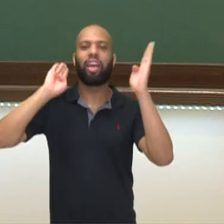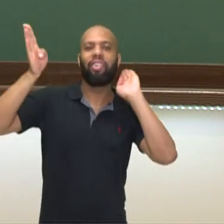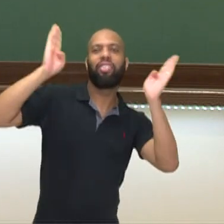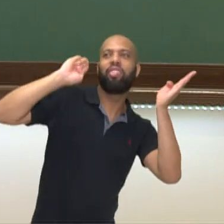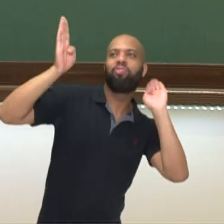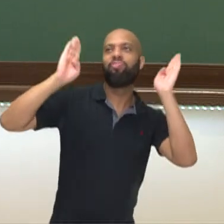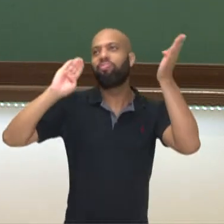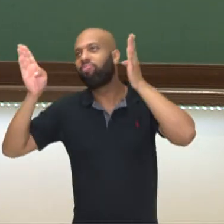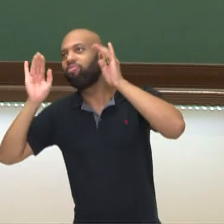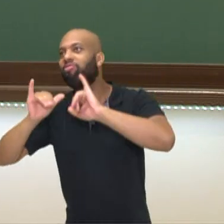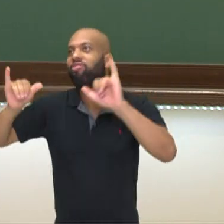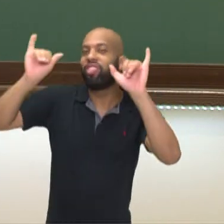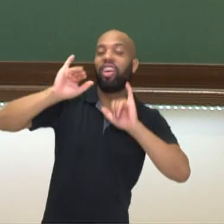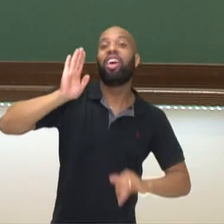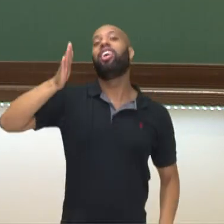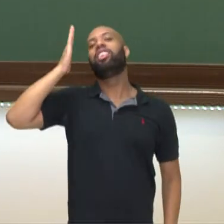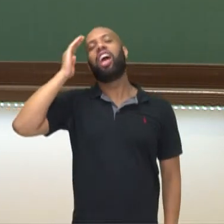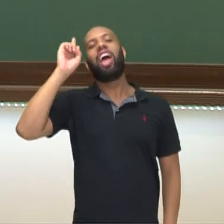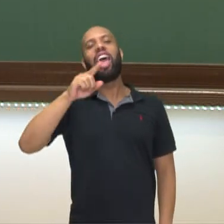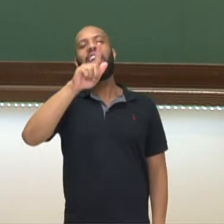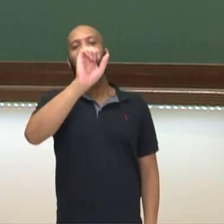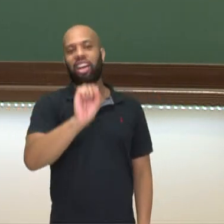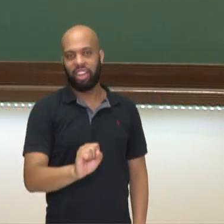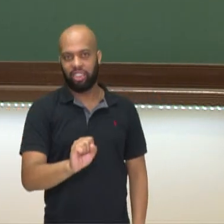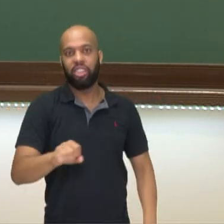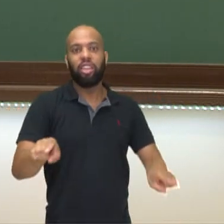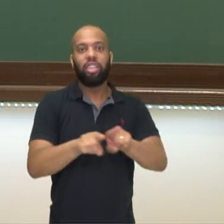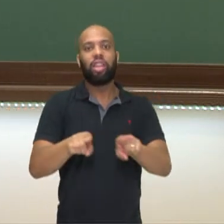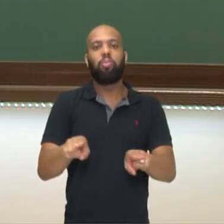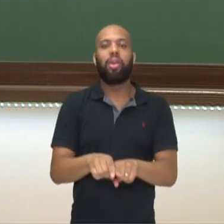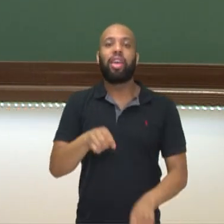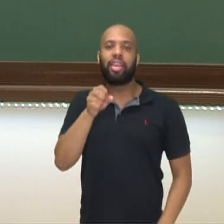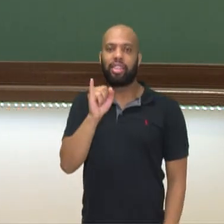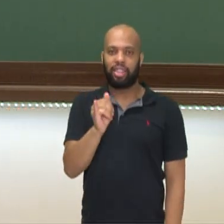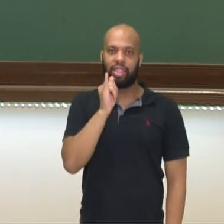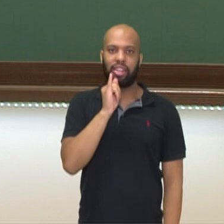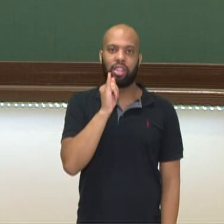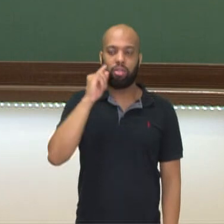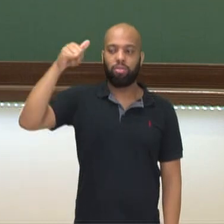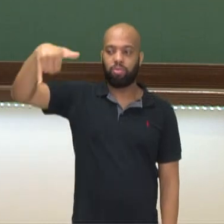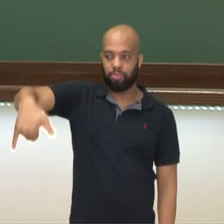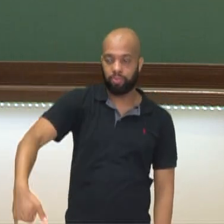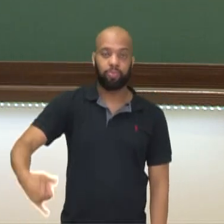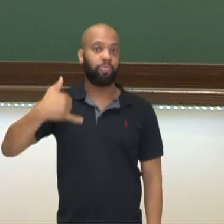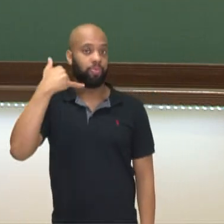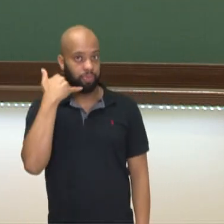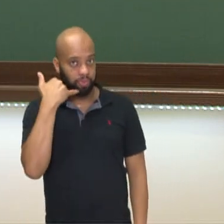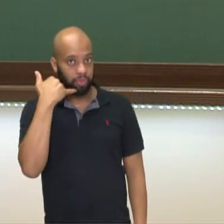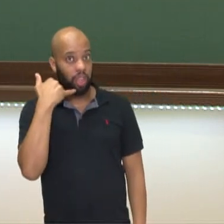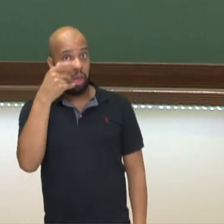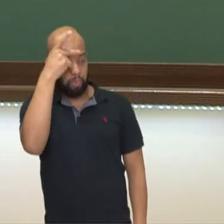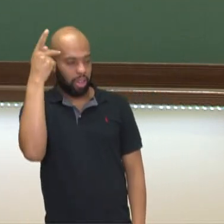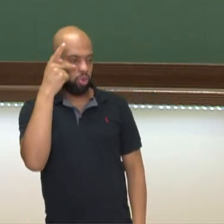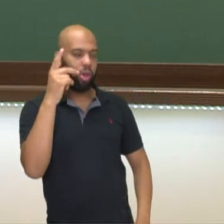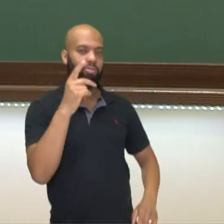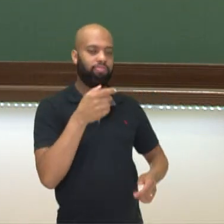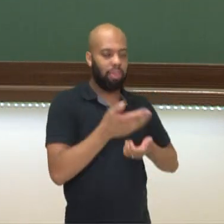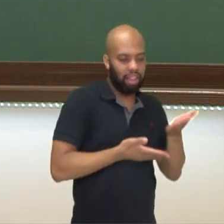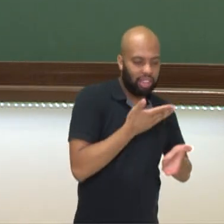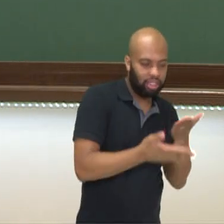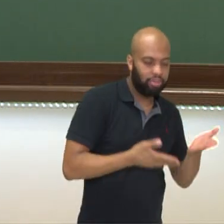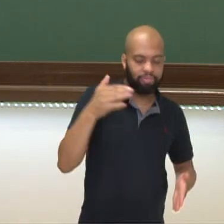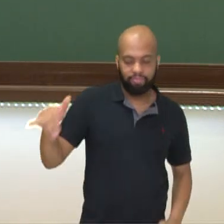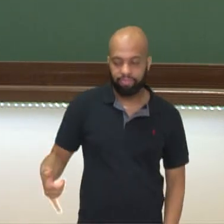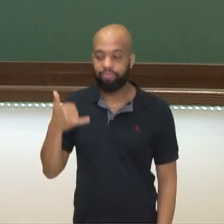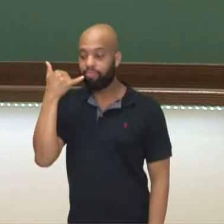E também como música de espera em ligações telefônicas. Então a atendente ligava, né, ela